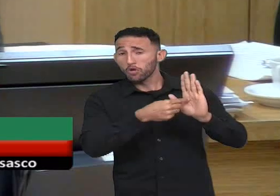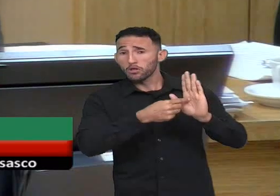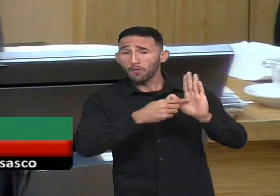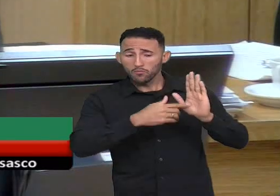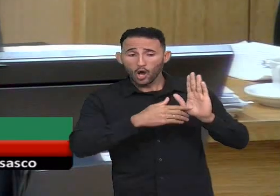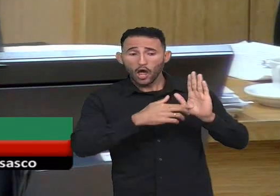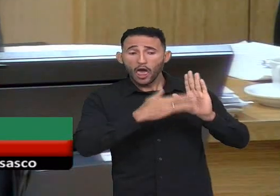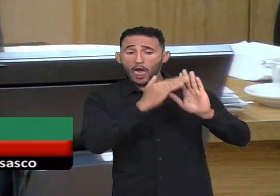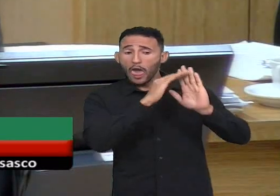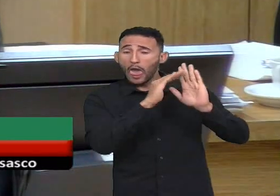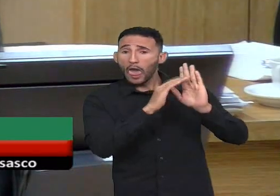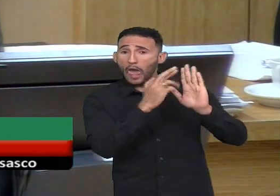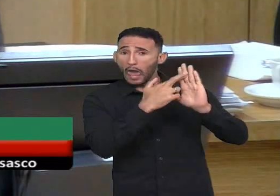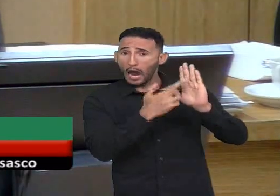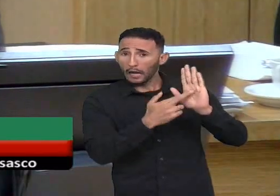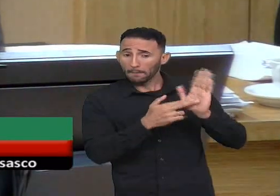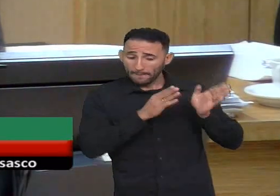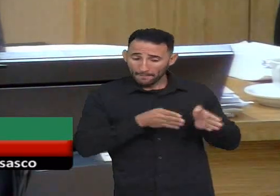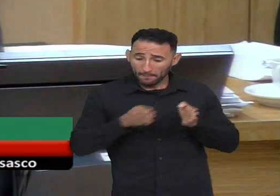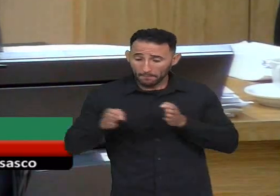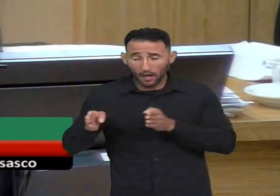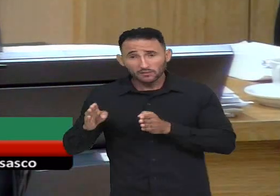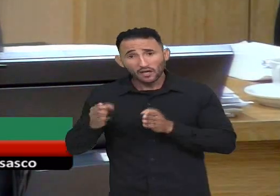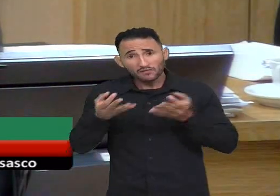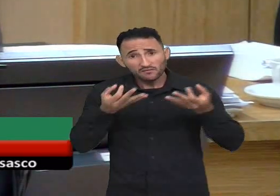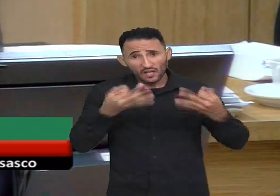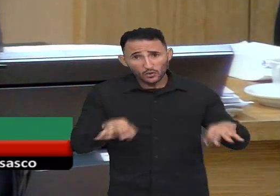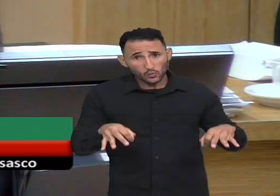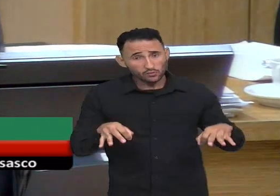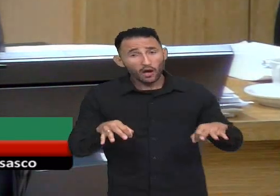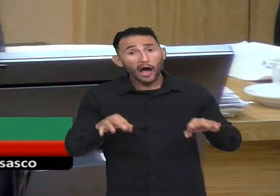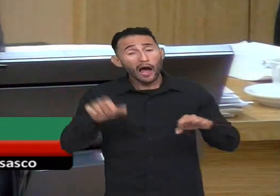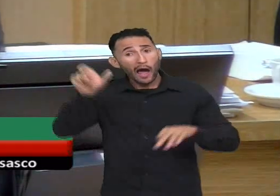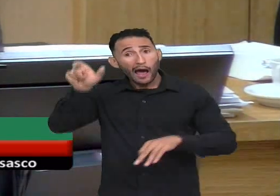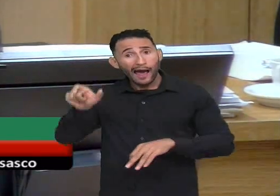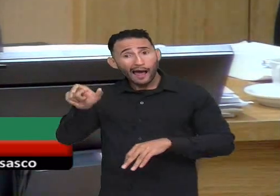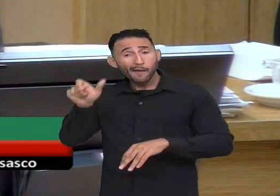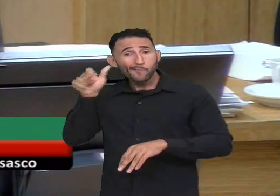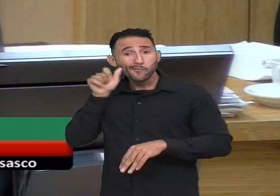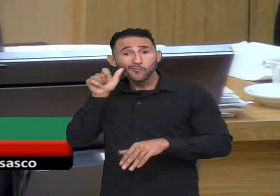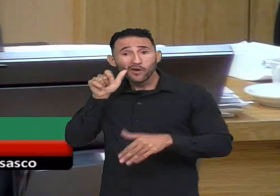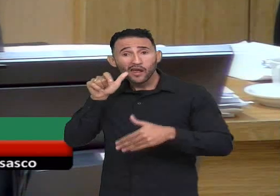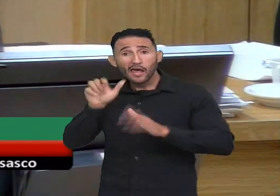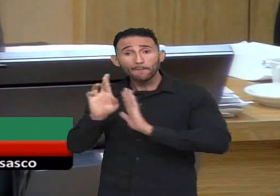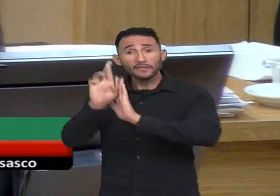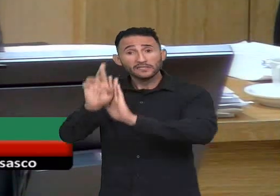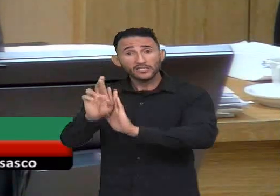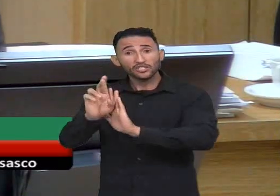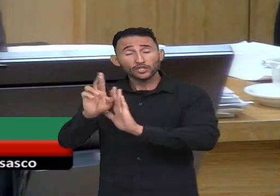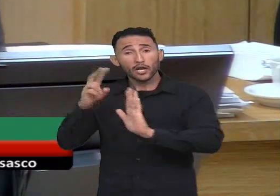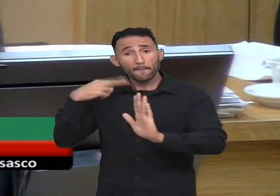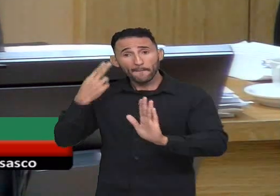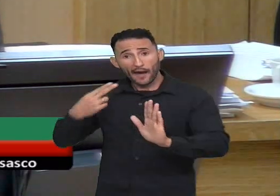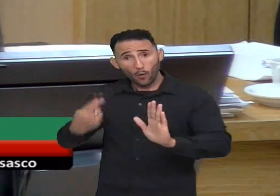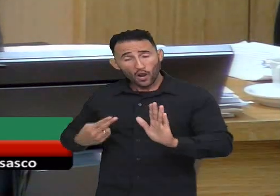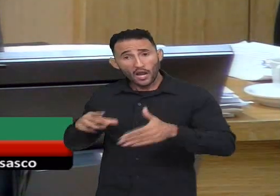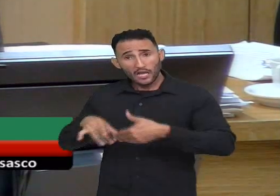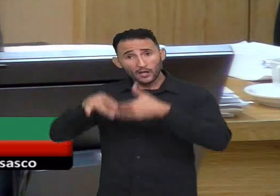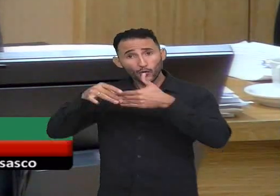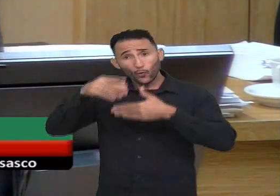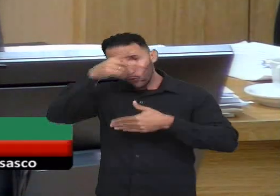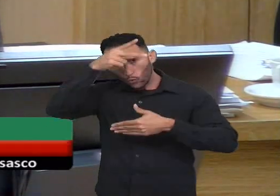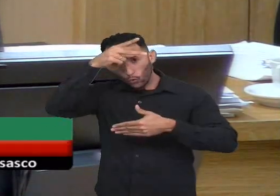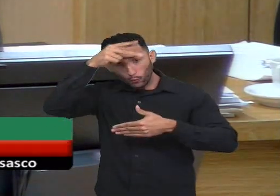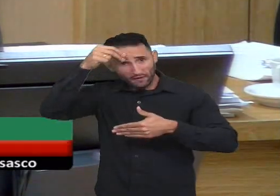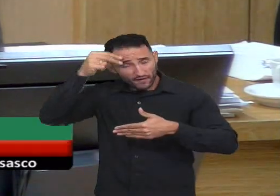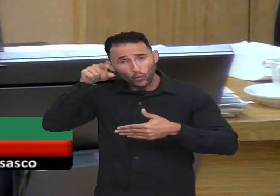o nosso regimento interno permite, que é a líder do governo pedir para discutir. Vossa Excelência protocolou nessa casa, na